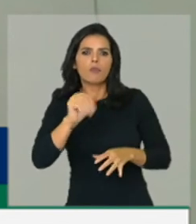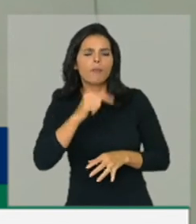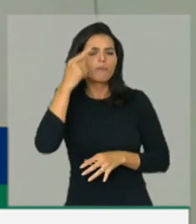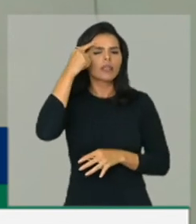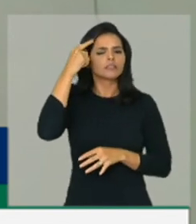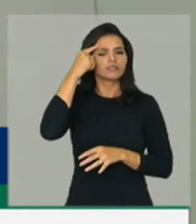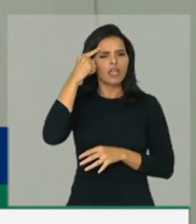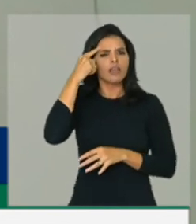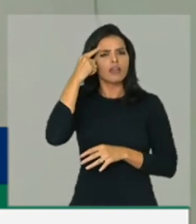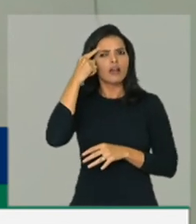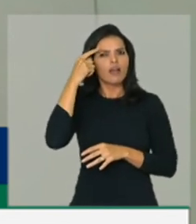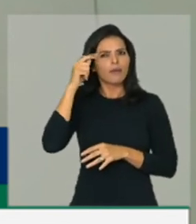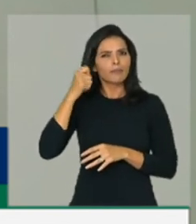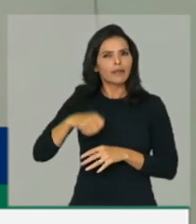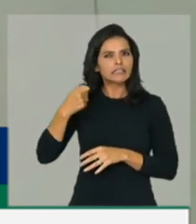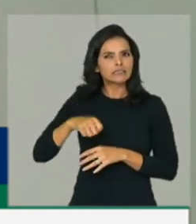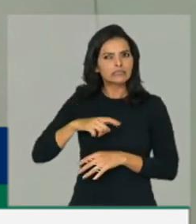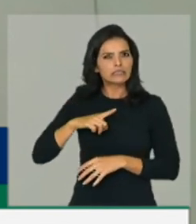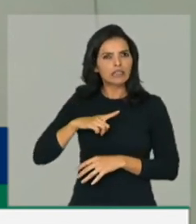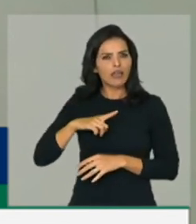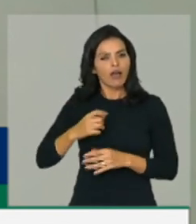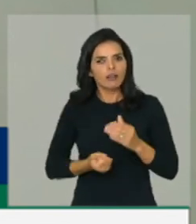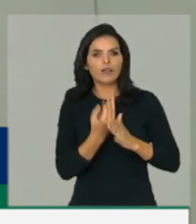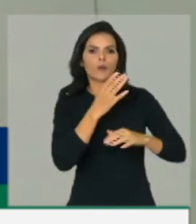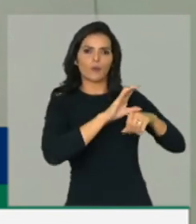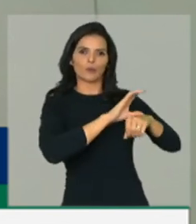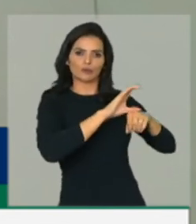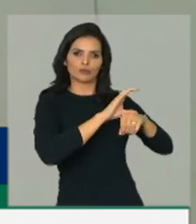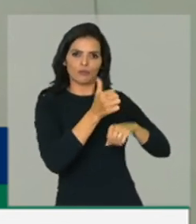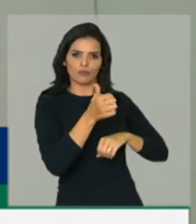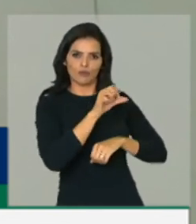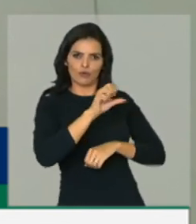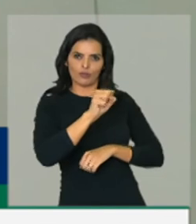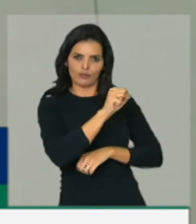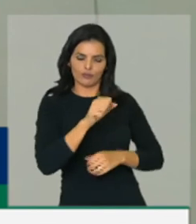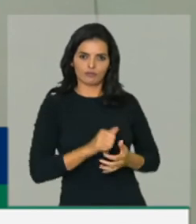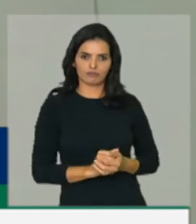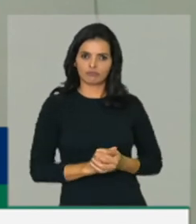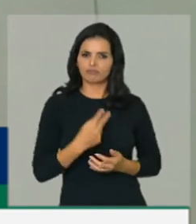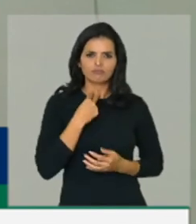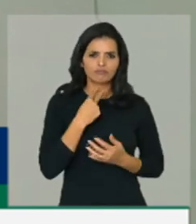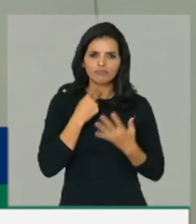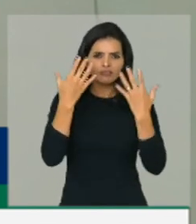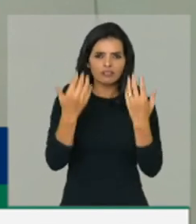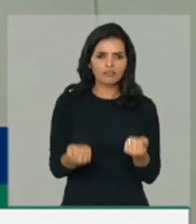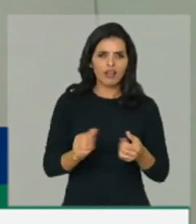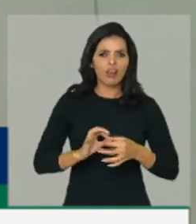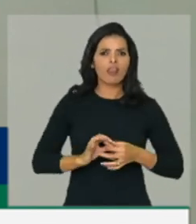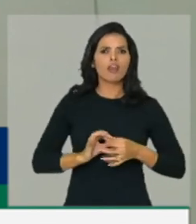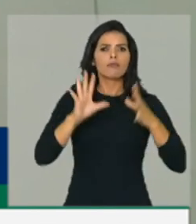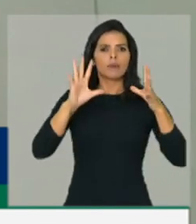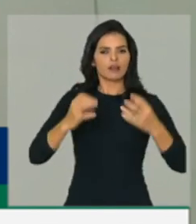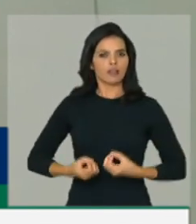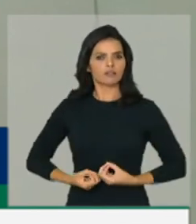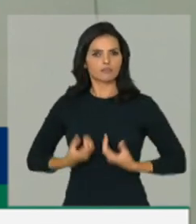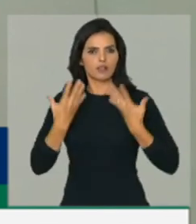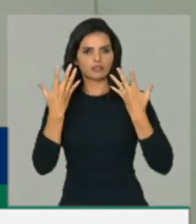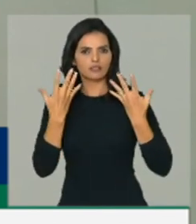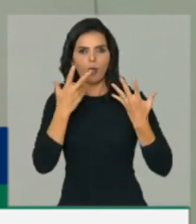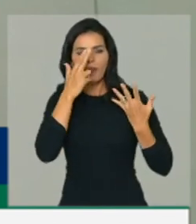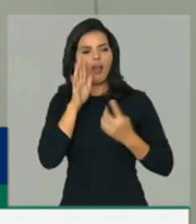Constituição de 88. Nós não podemos permitir que a liberdade de expressão dê